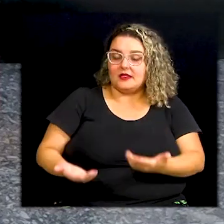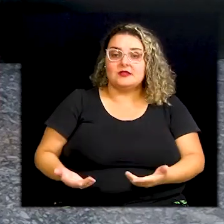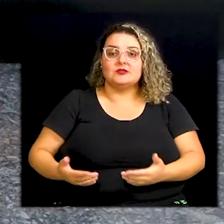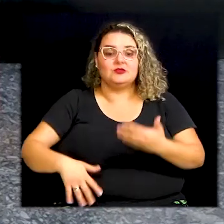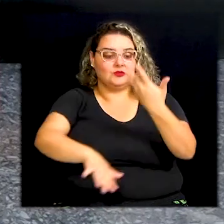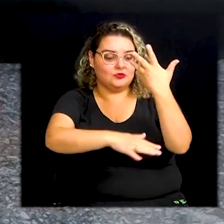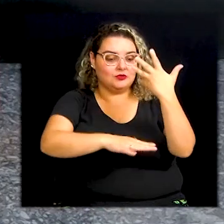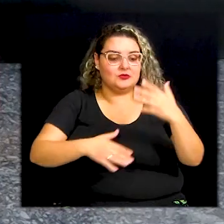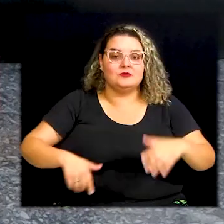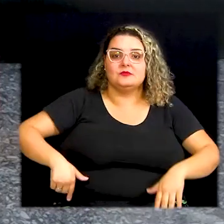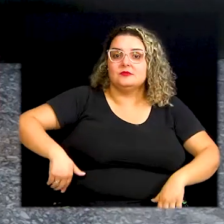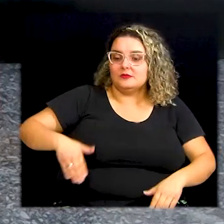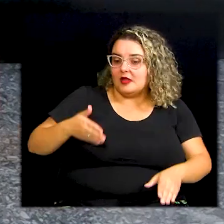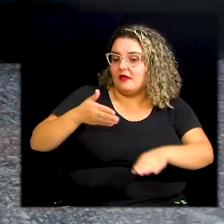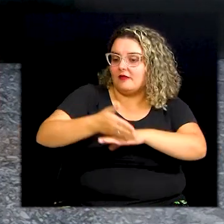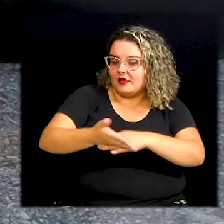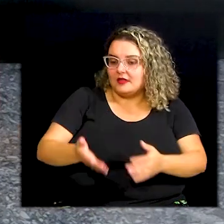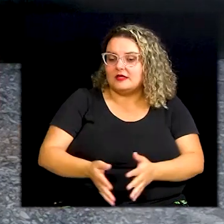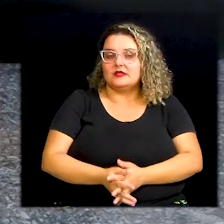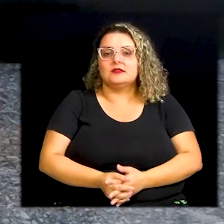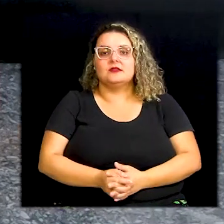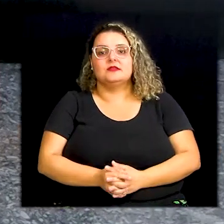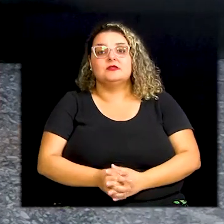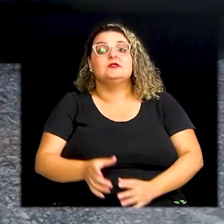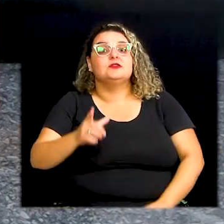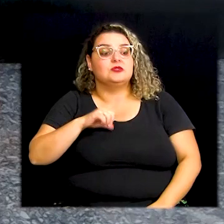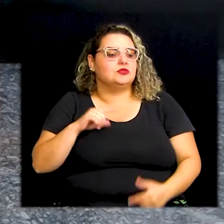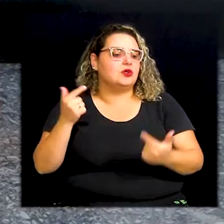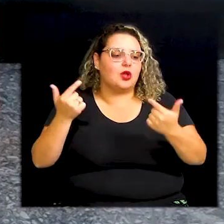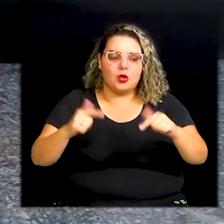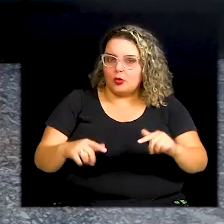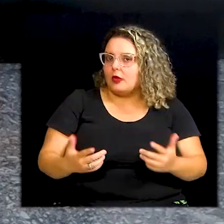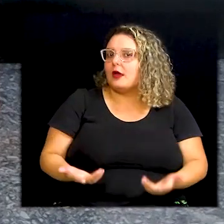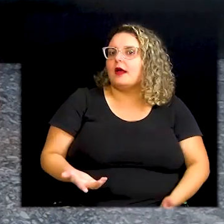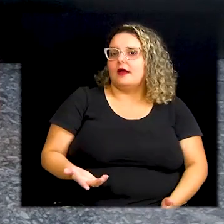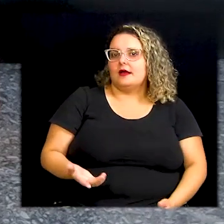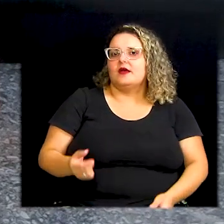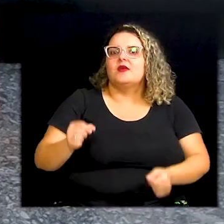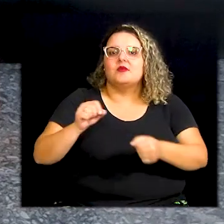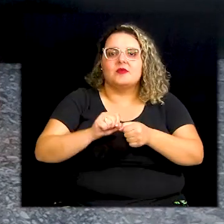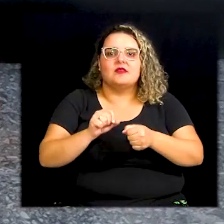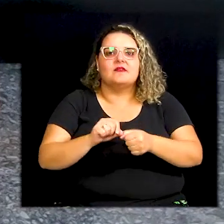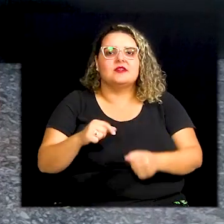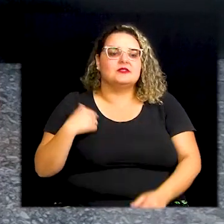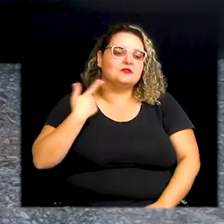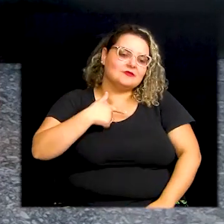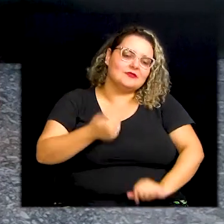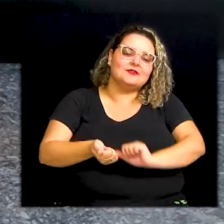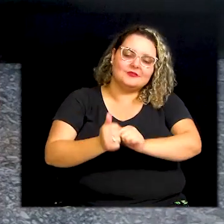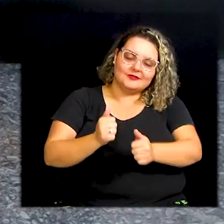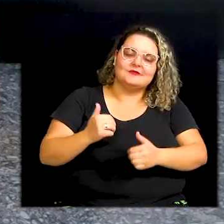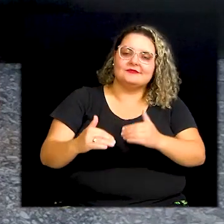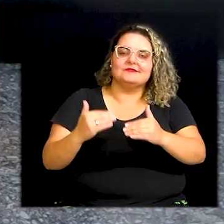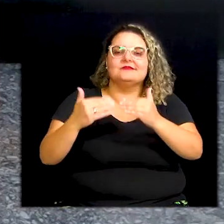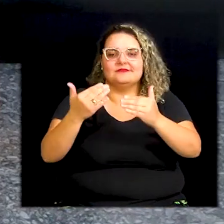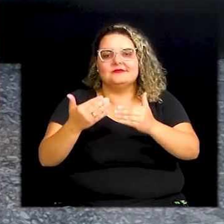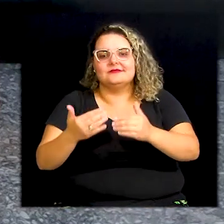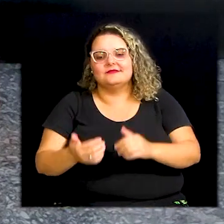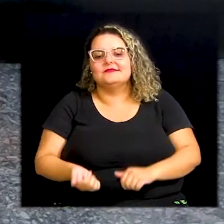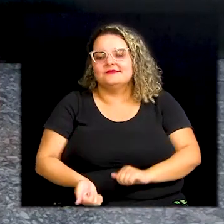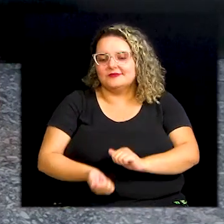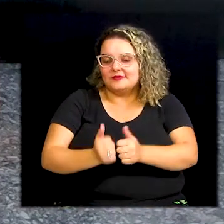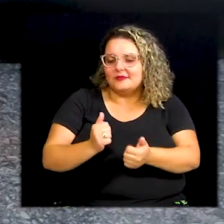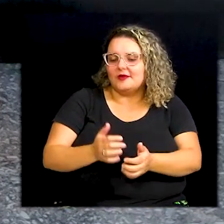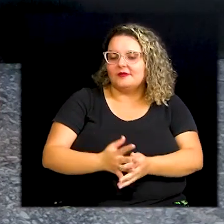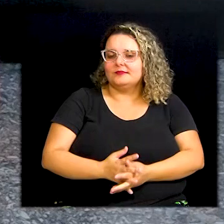numa praça que a gente frequentava. Onde tinha espaço para a gente fazer nosso joguinho, a gente estava desenvolvendo